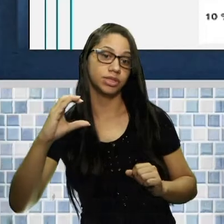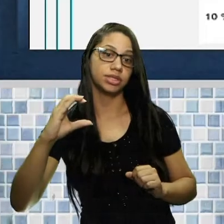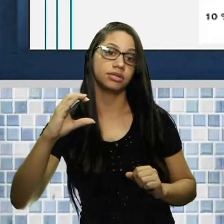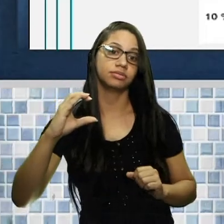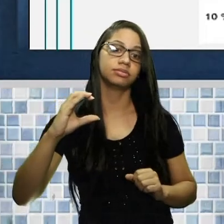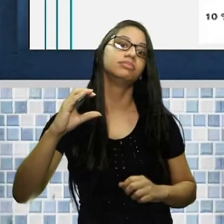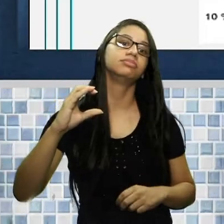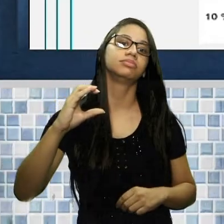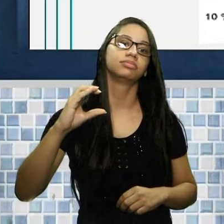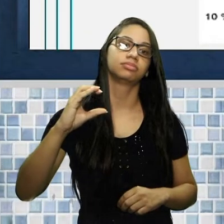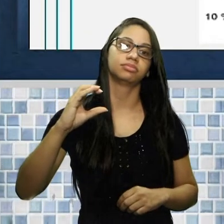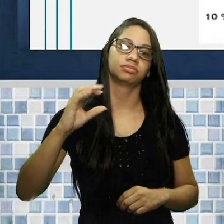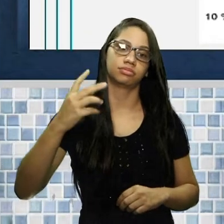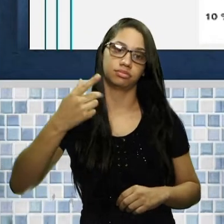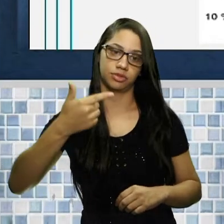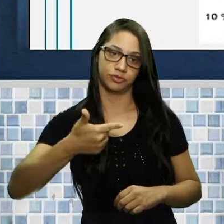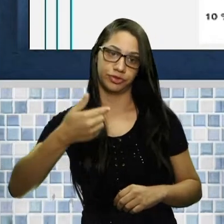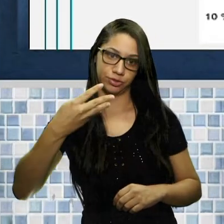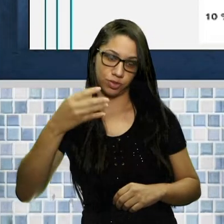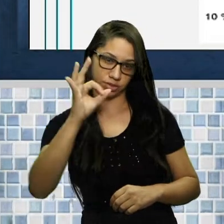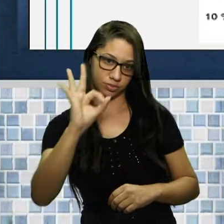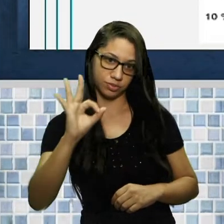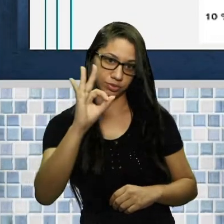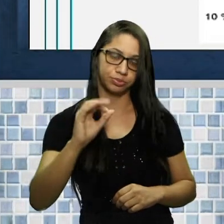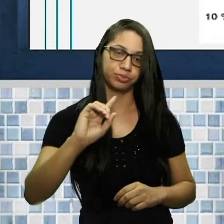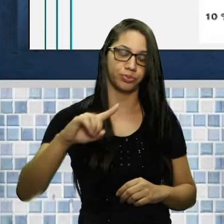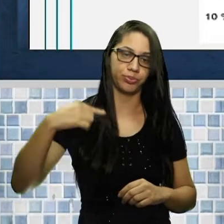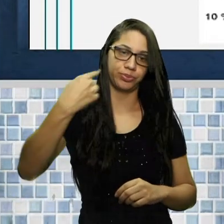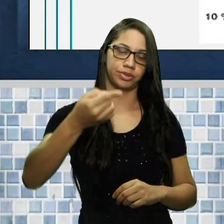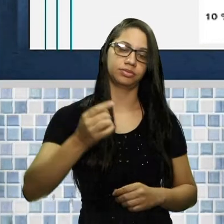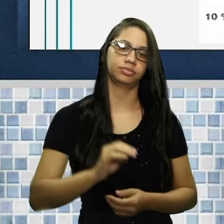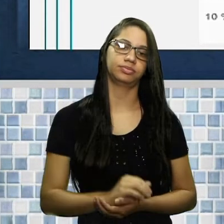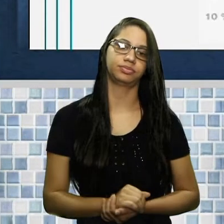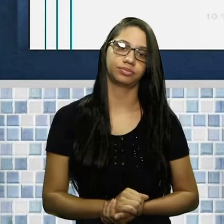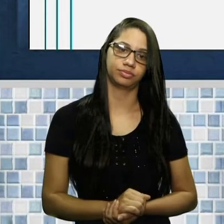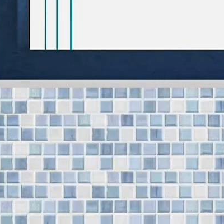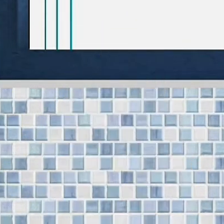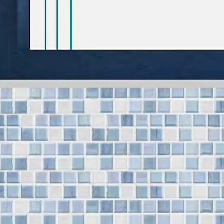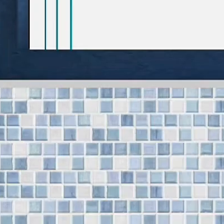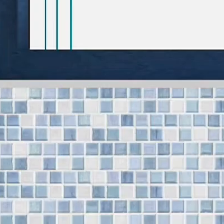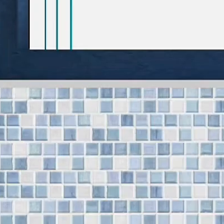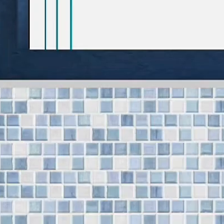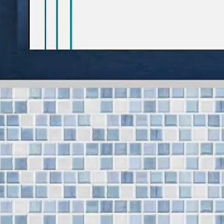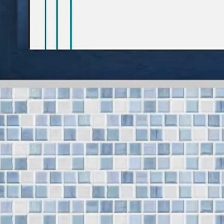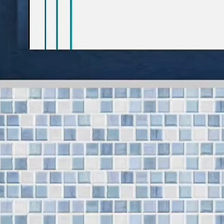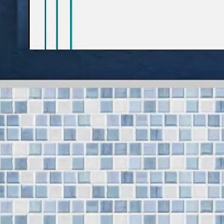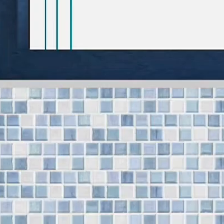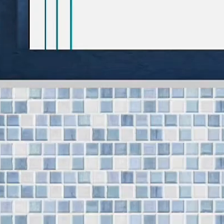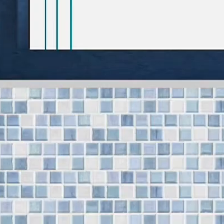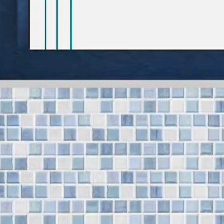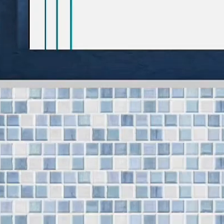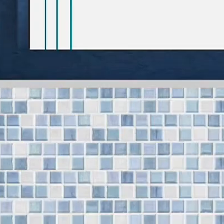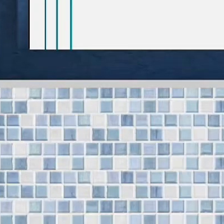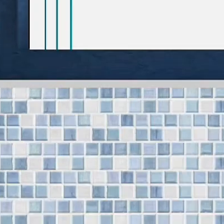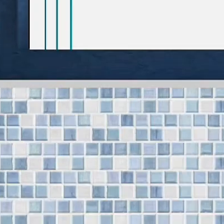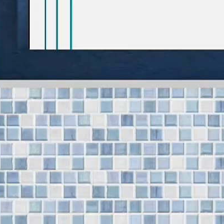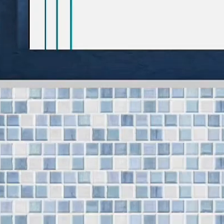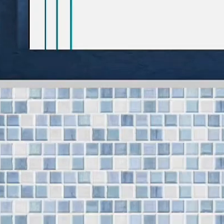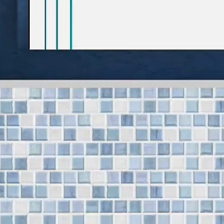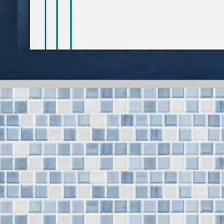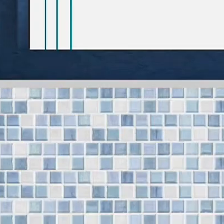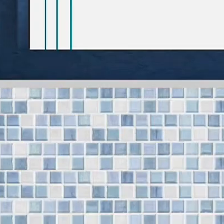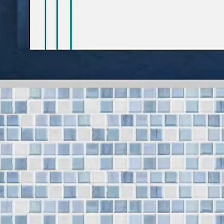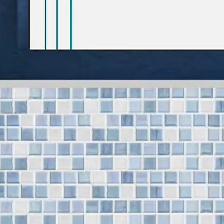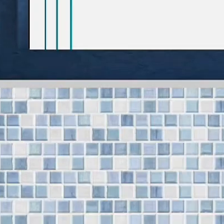candidato C, que corresponde a 24%. Vamos passar para o próximo slide para a gente fazer esse cálculozinho. Eu coloquei novamente ali os